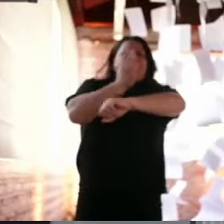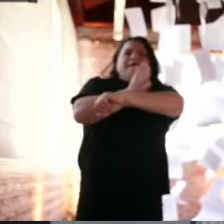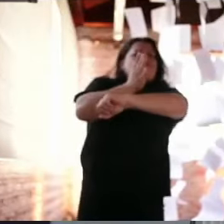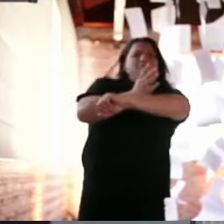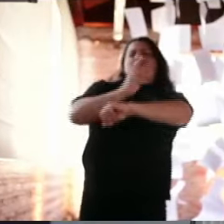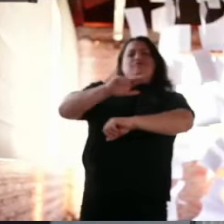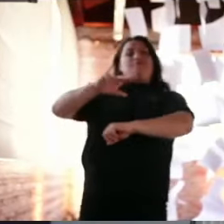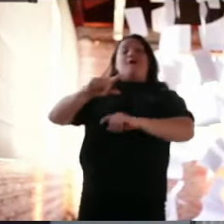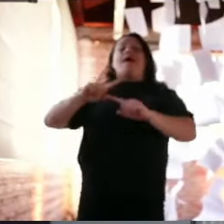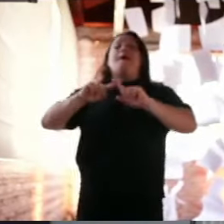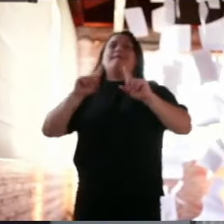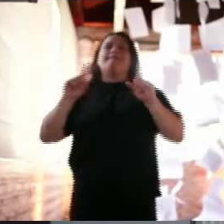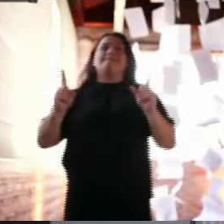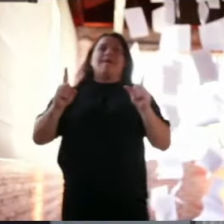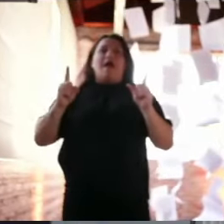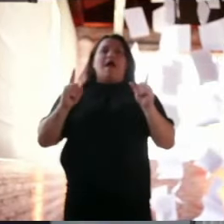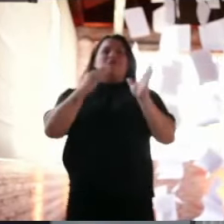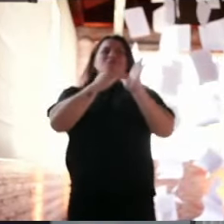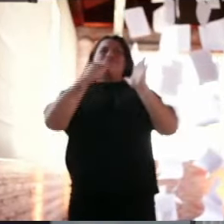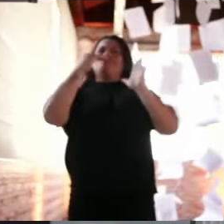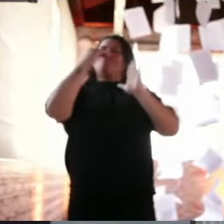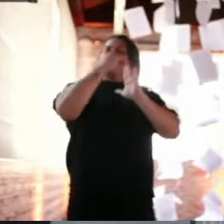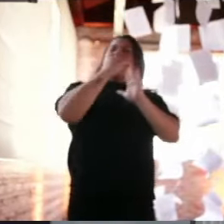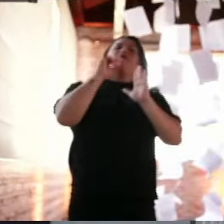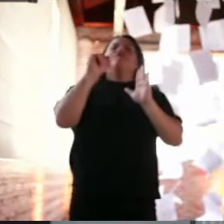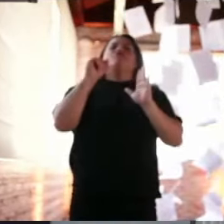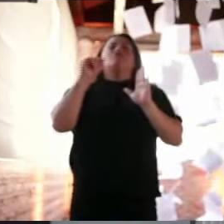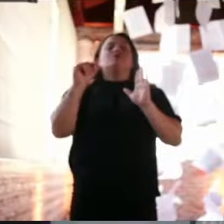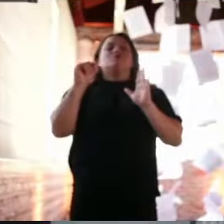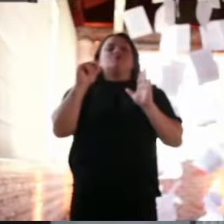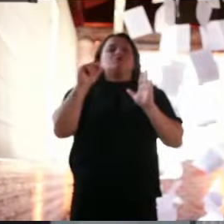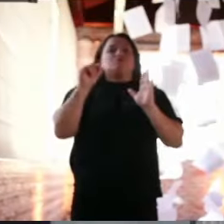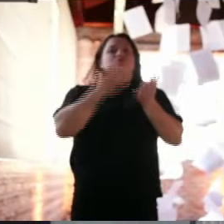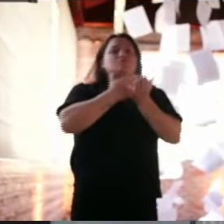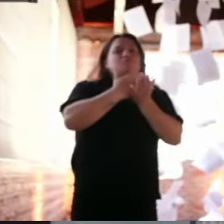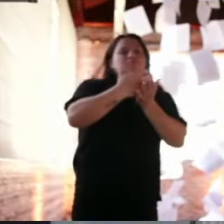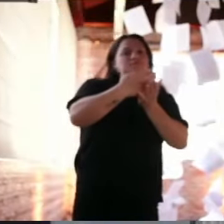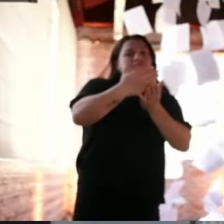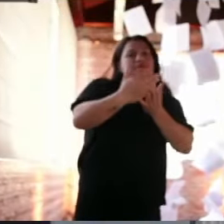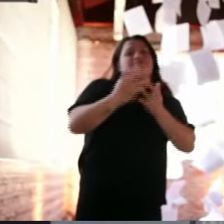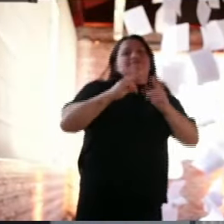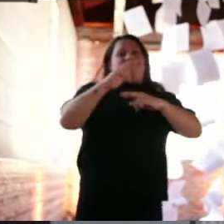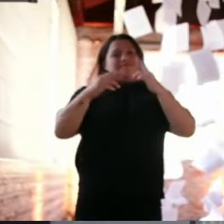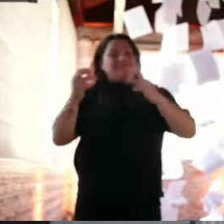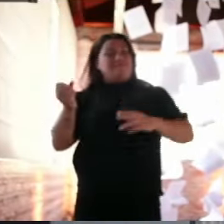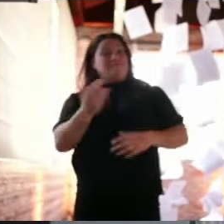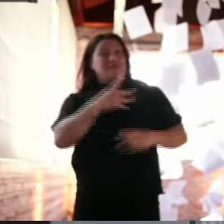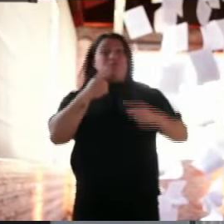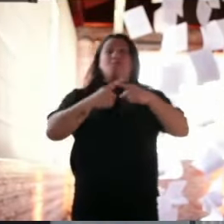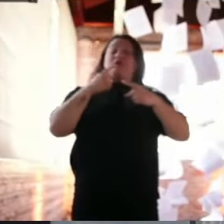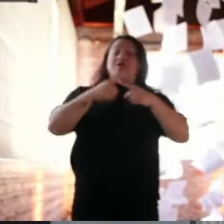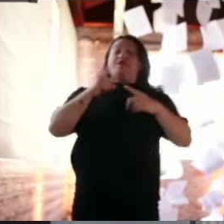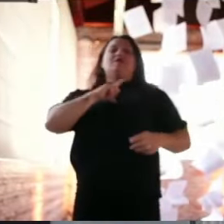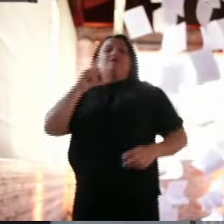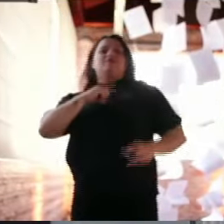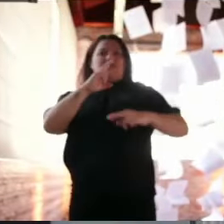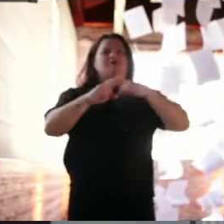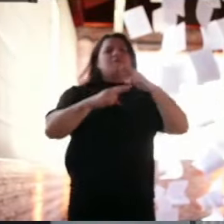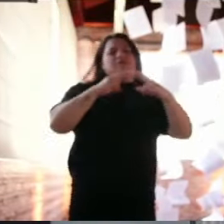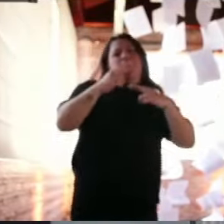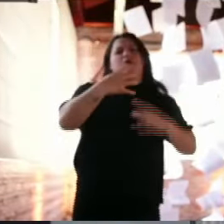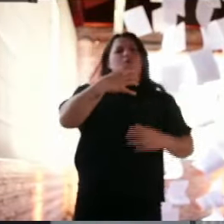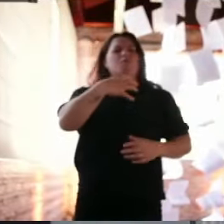mas o auge das fogueiras se deu na no começo do renascimento Porque tem uma relação importante aí com